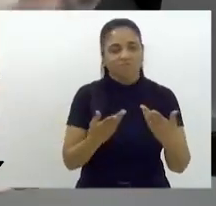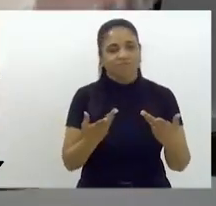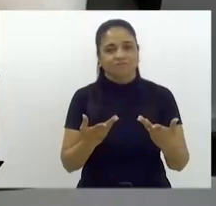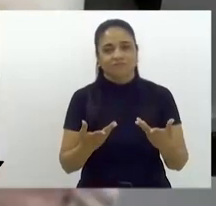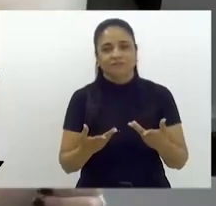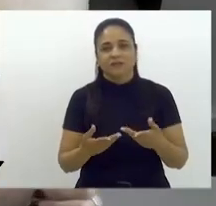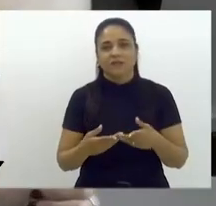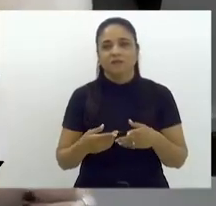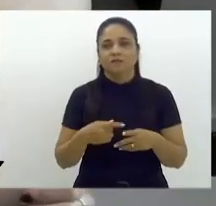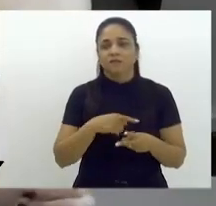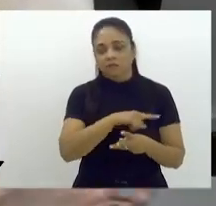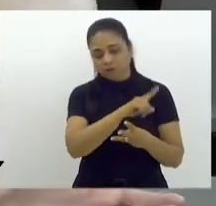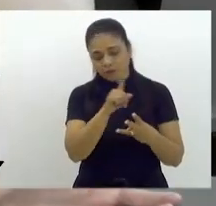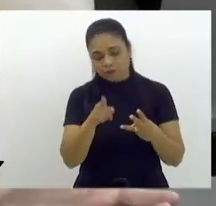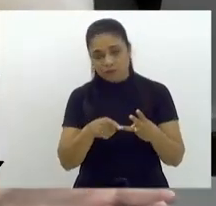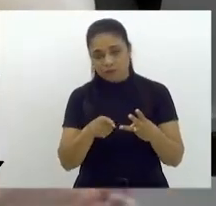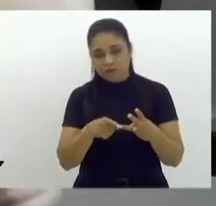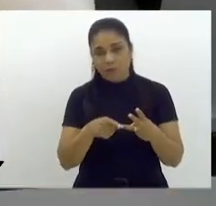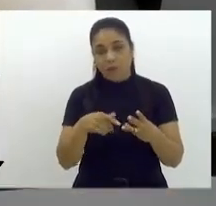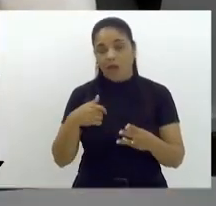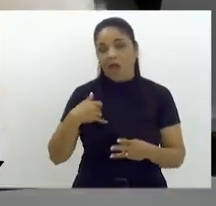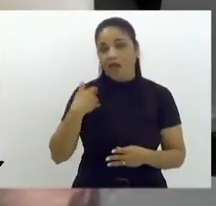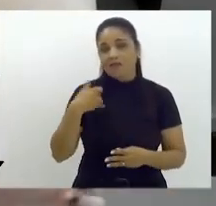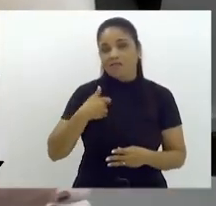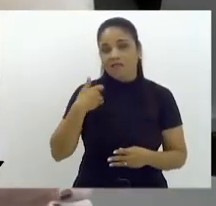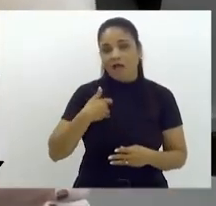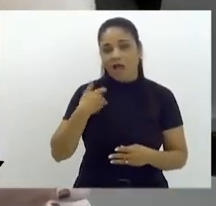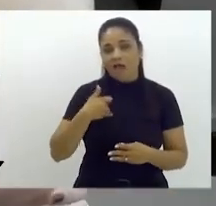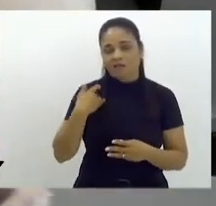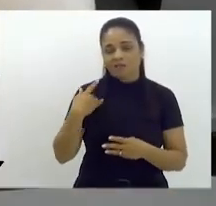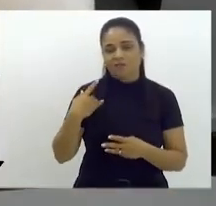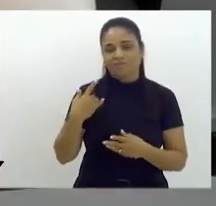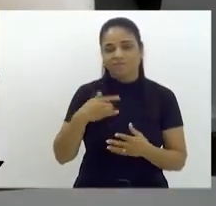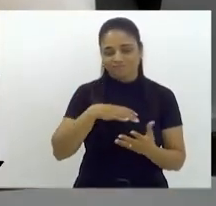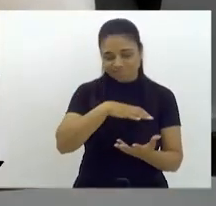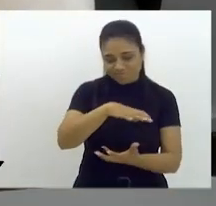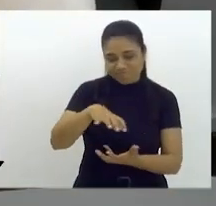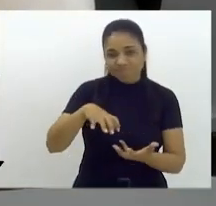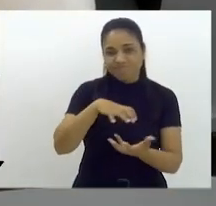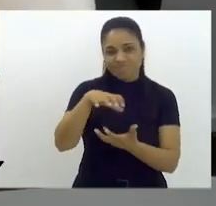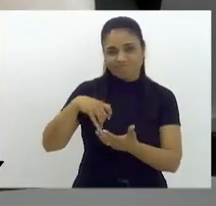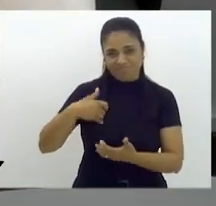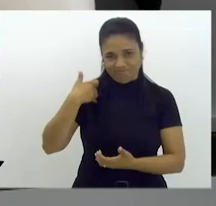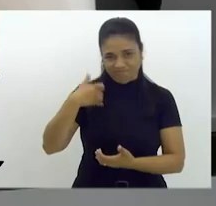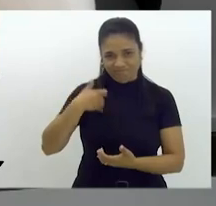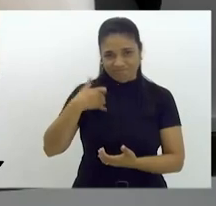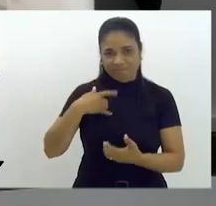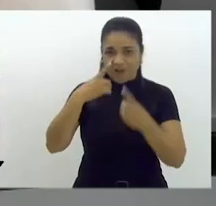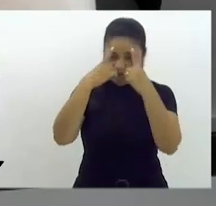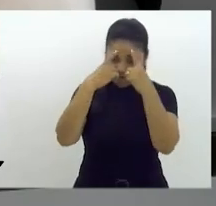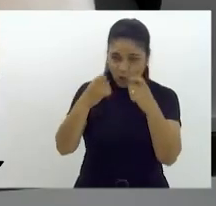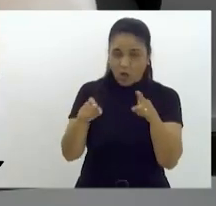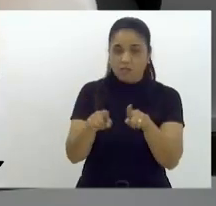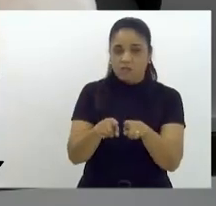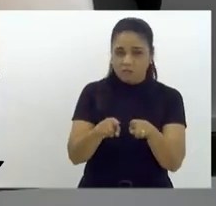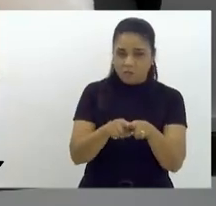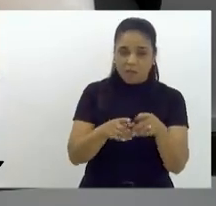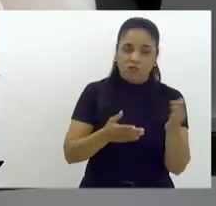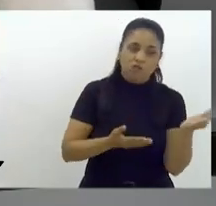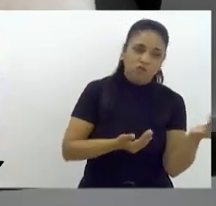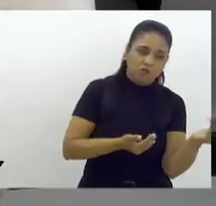questão realmente a questão da faixa etária de pessoas de outras geração né a geraçãoidade da violência também